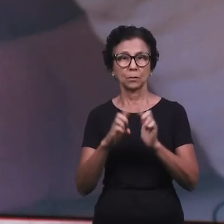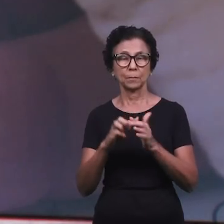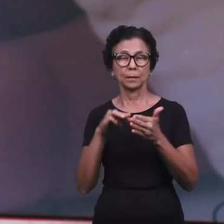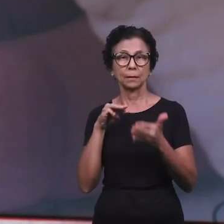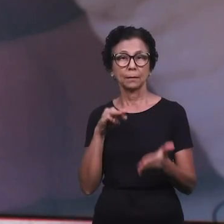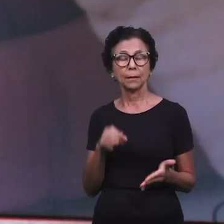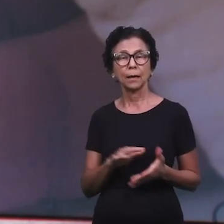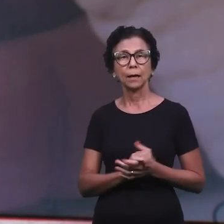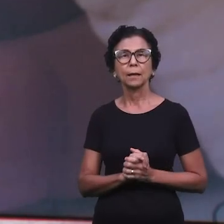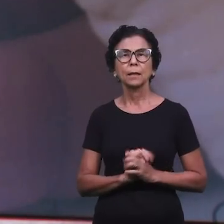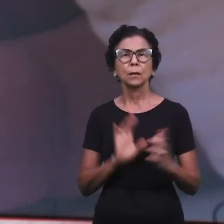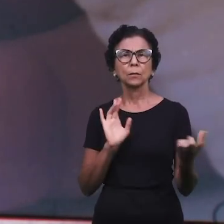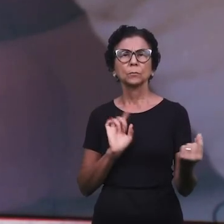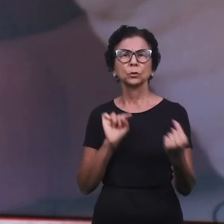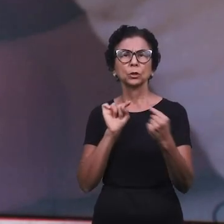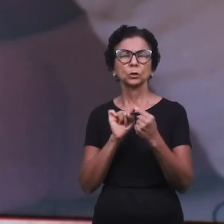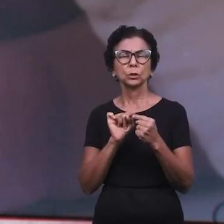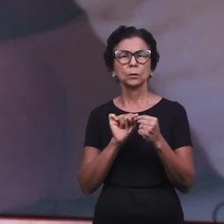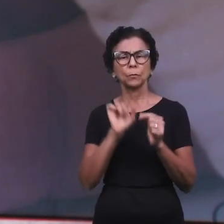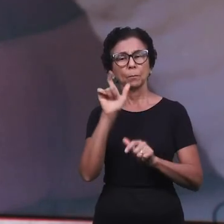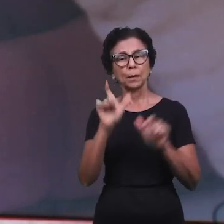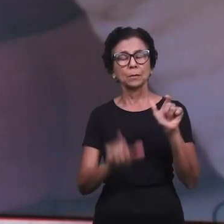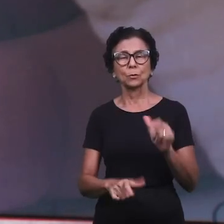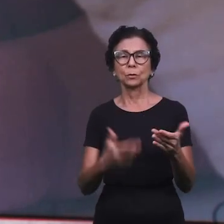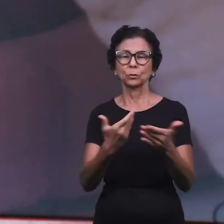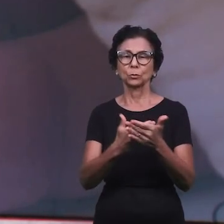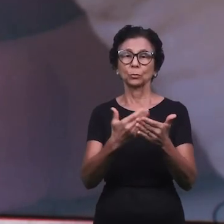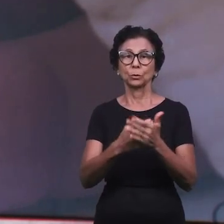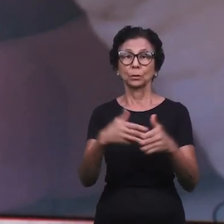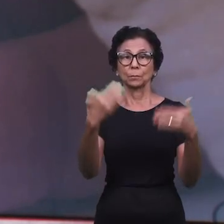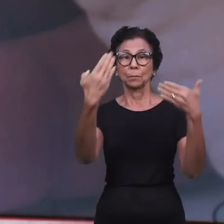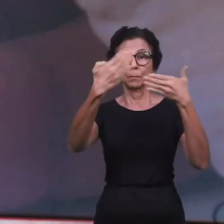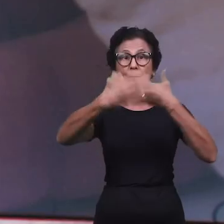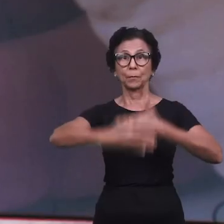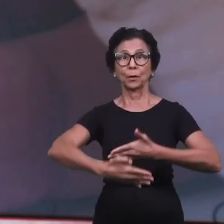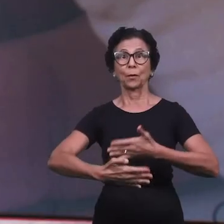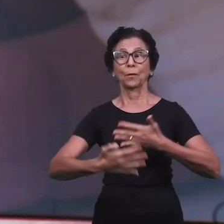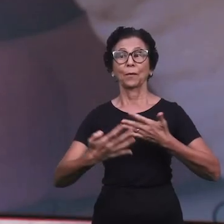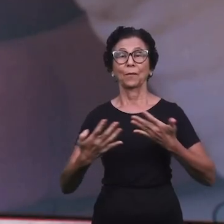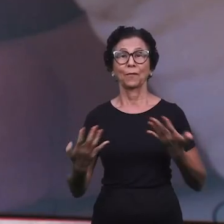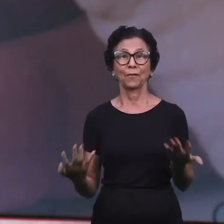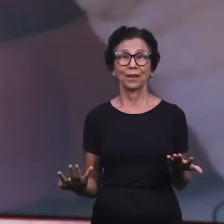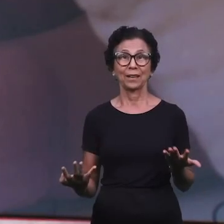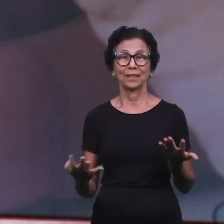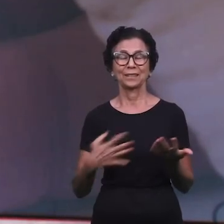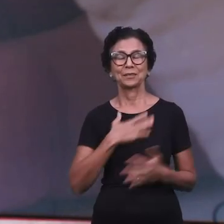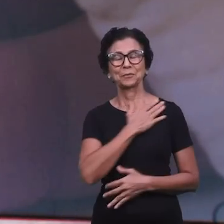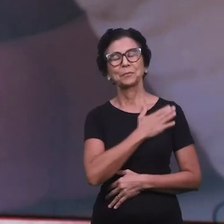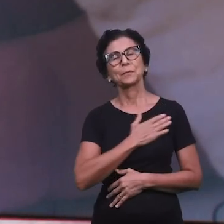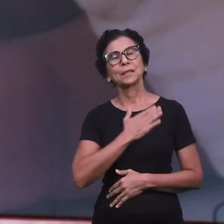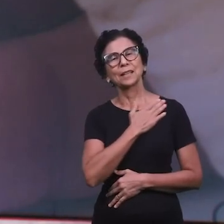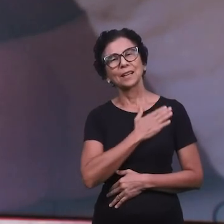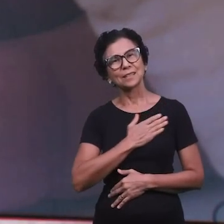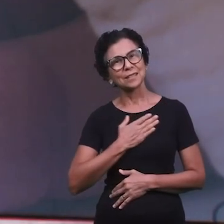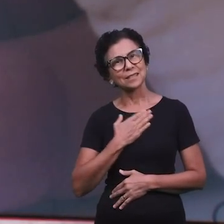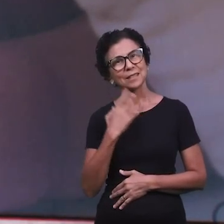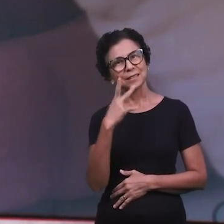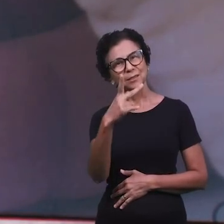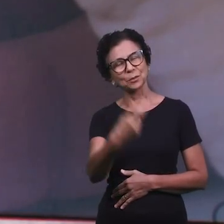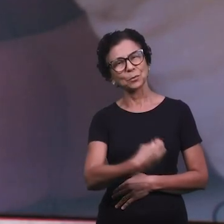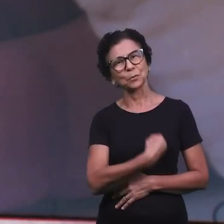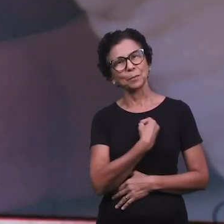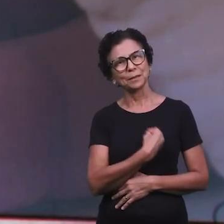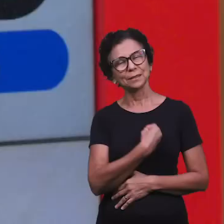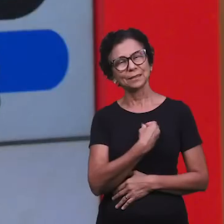para aqueles que estão se preparando para provas e exames. Uma alegria imensa, uma satisfação ter você conosco em mais